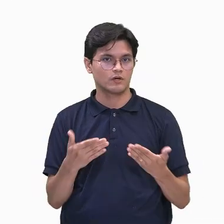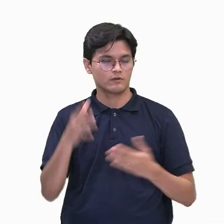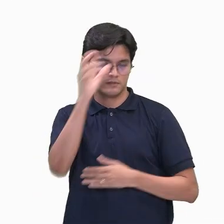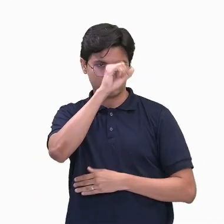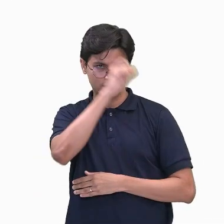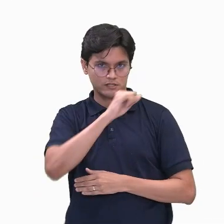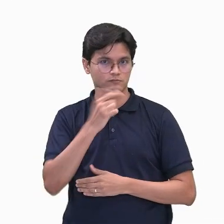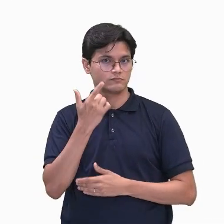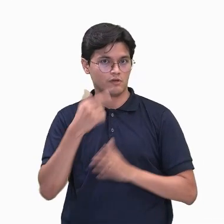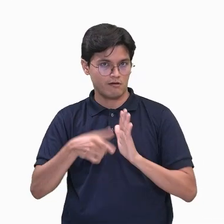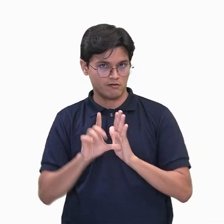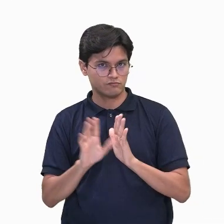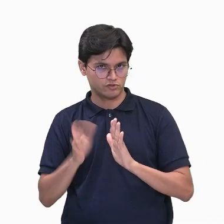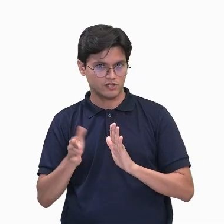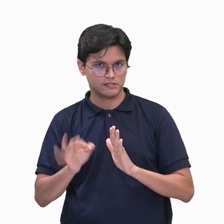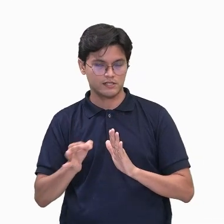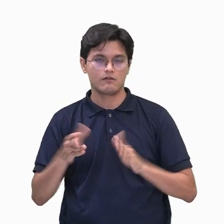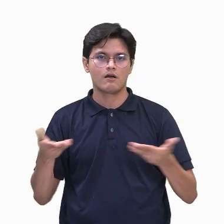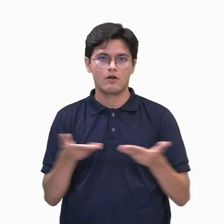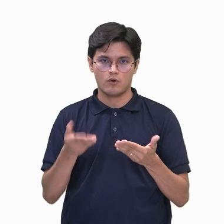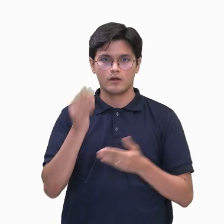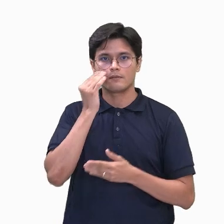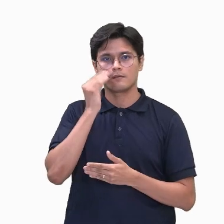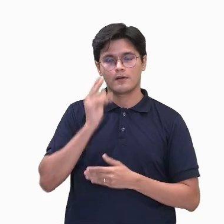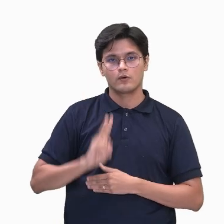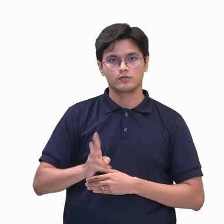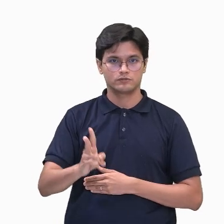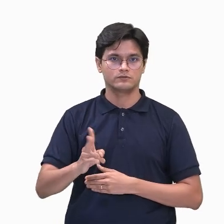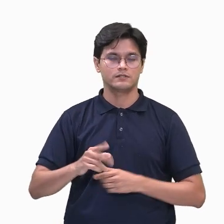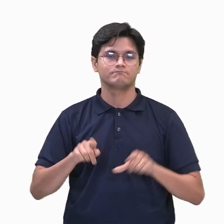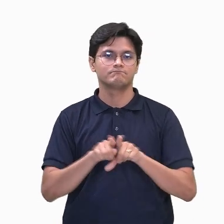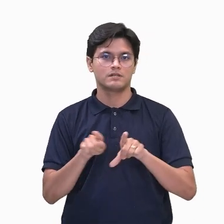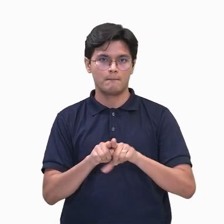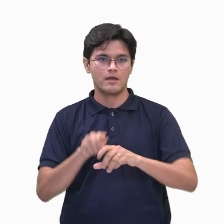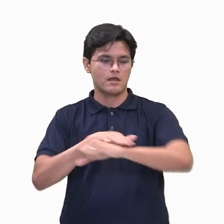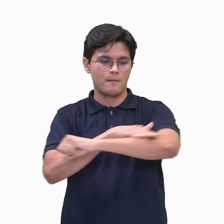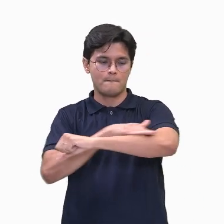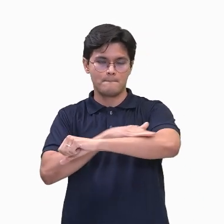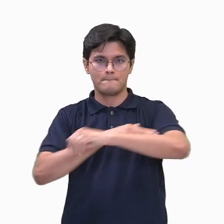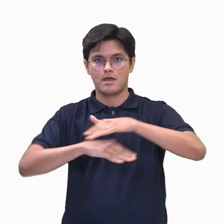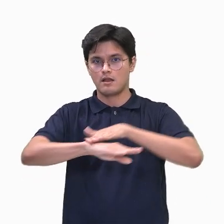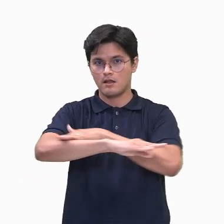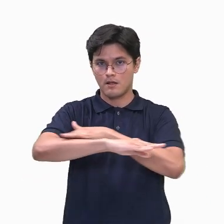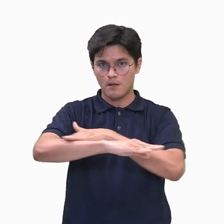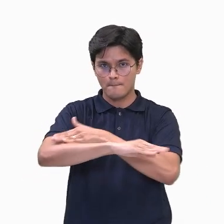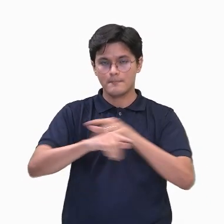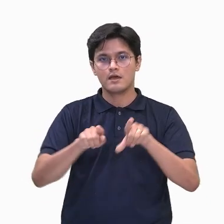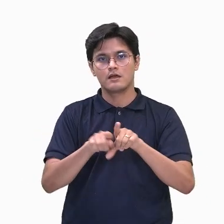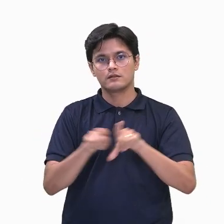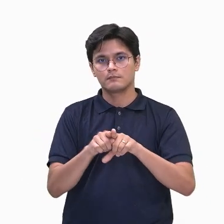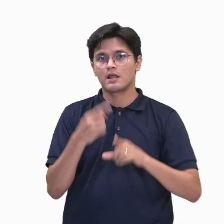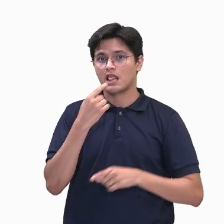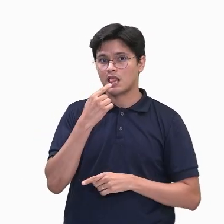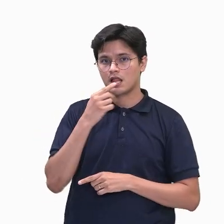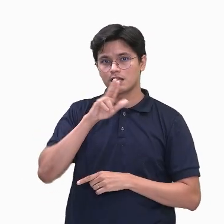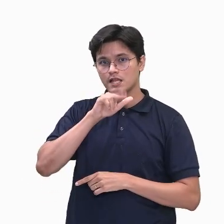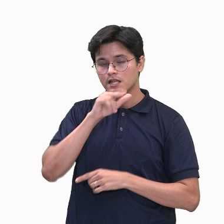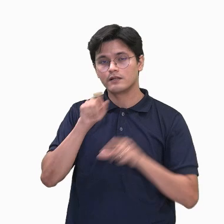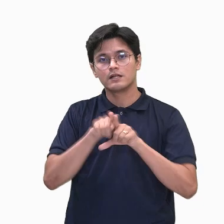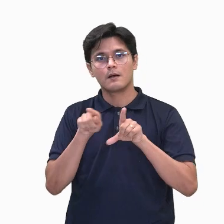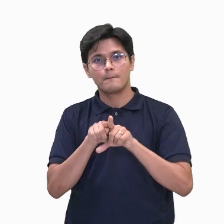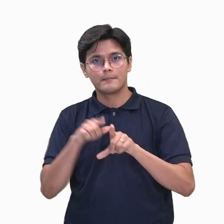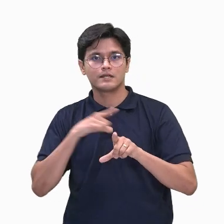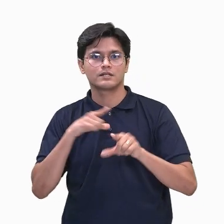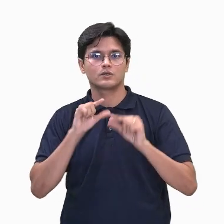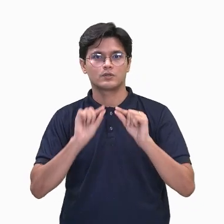aprendemos. Então, vamos observar e continuar observando, né? Além da pele, da cavidade oral e da língua, a gente vai encontrar também esse epitélio